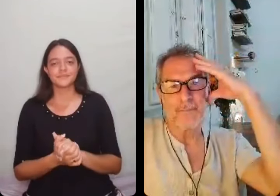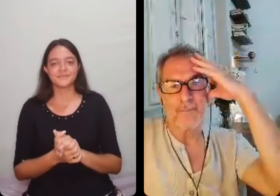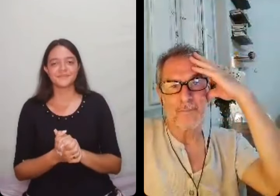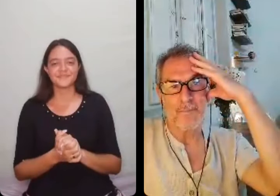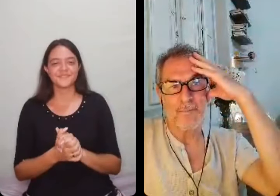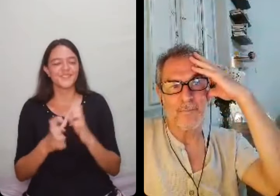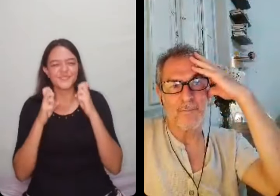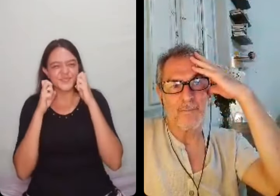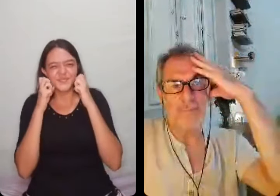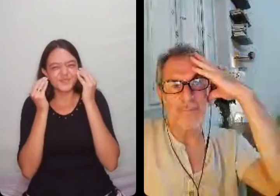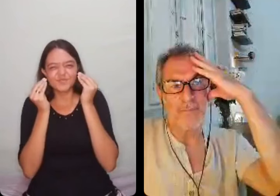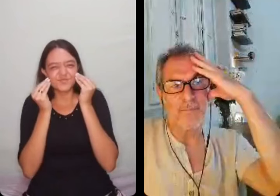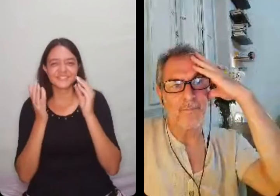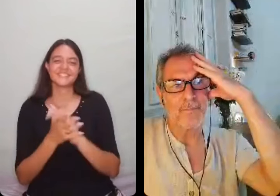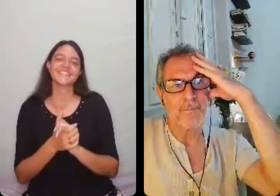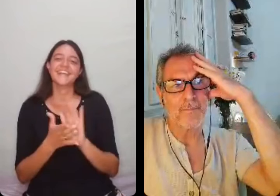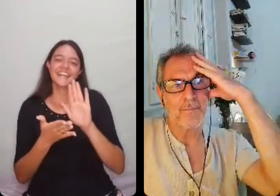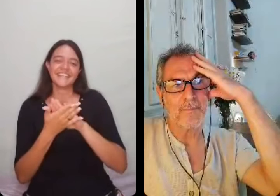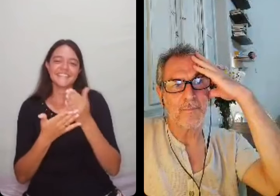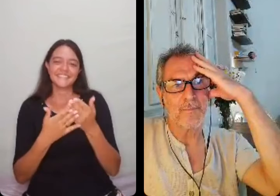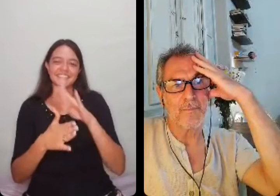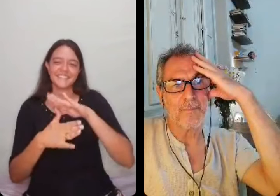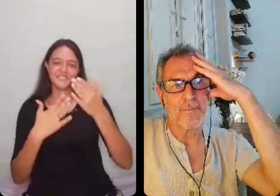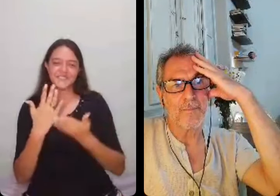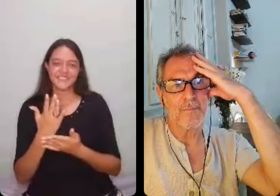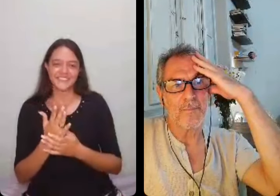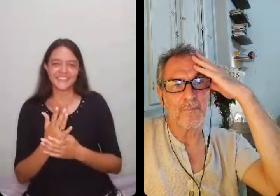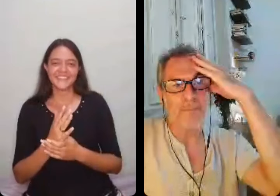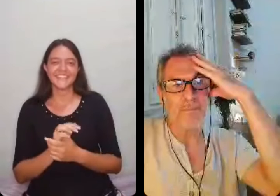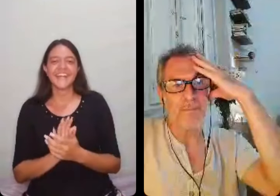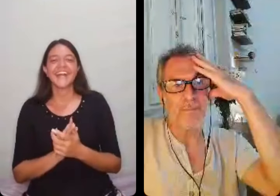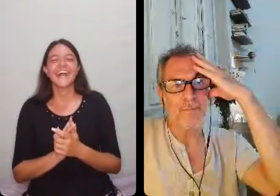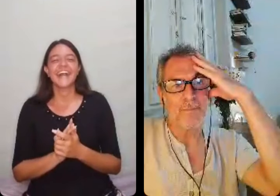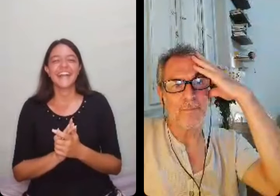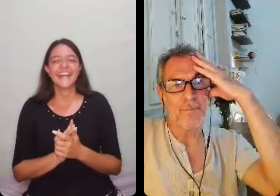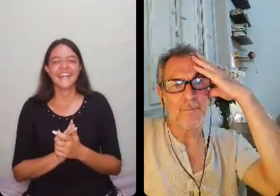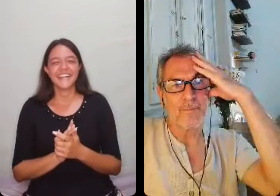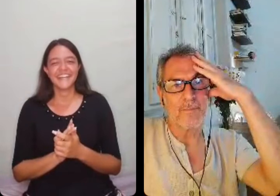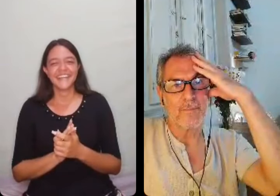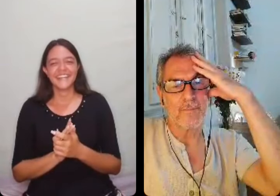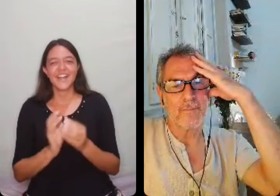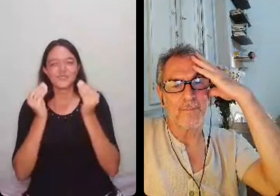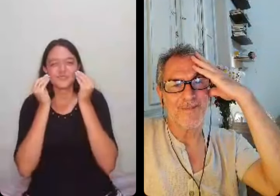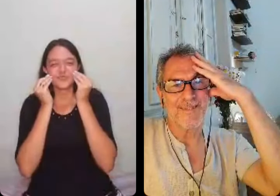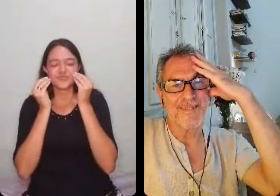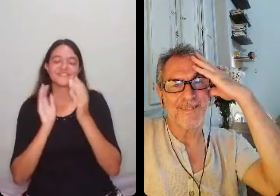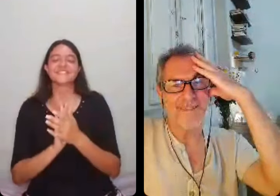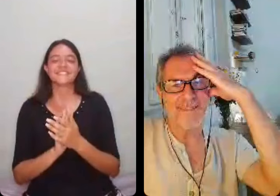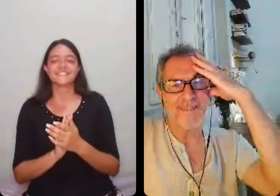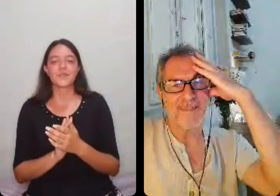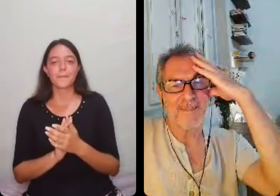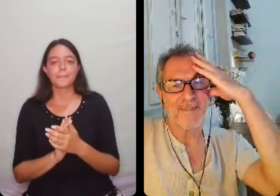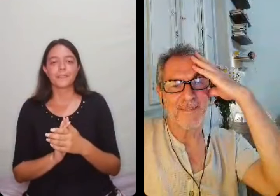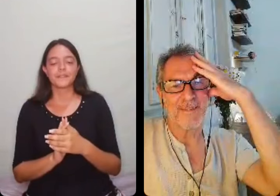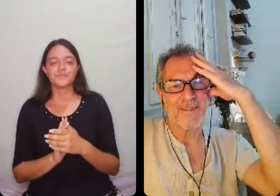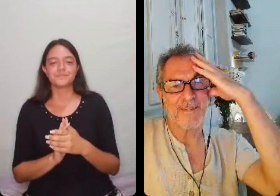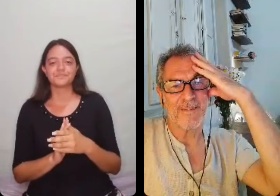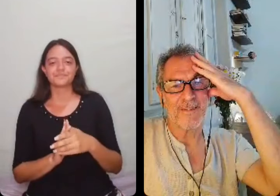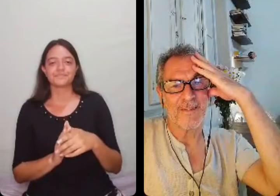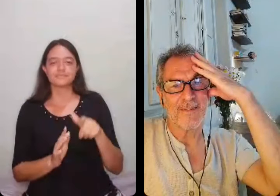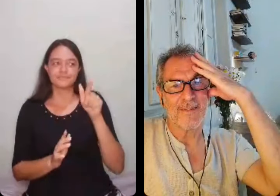intérprete de livras, Jovai, fofíssima, eu já aprendi aqui, fofíssimas, Giovana e